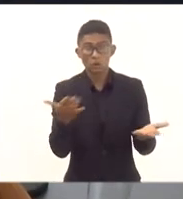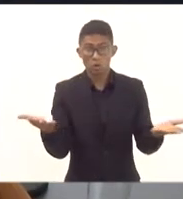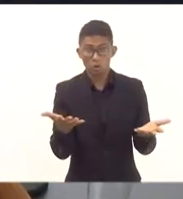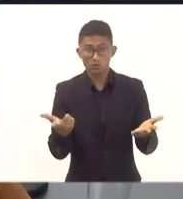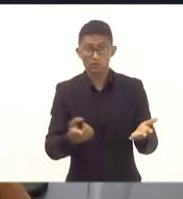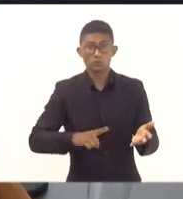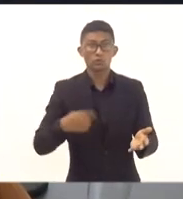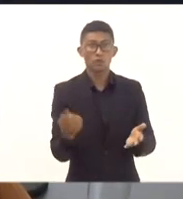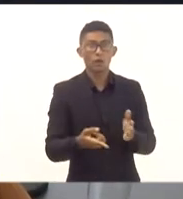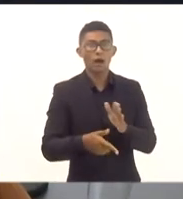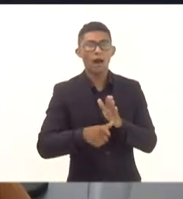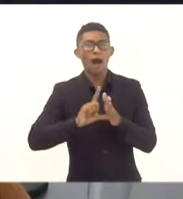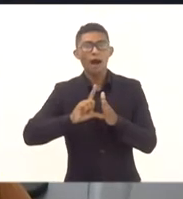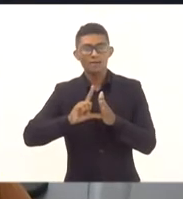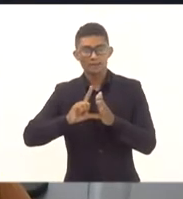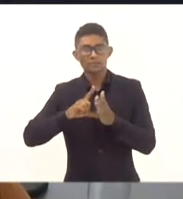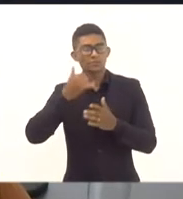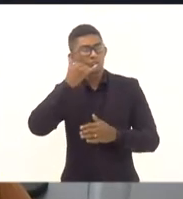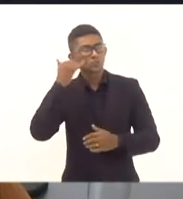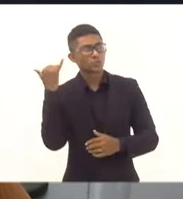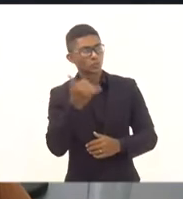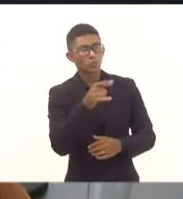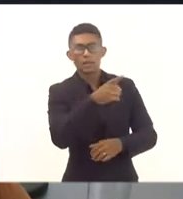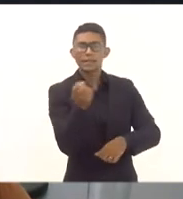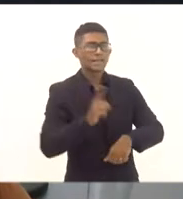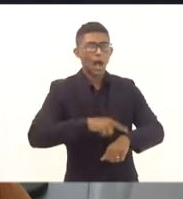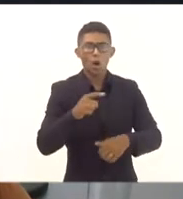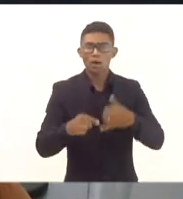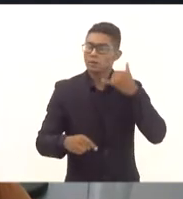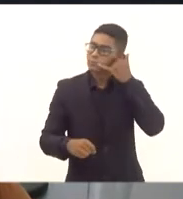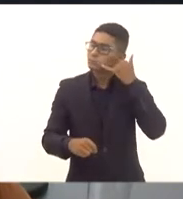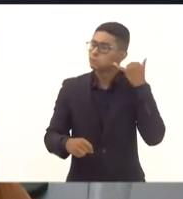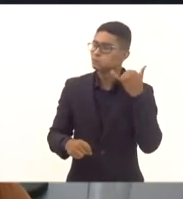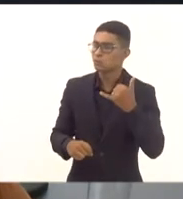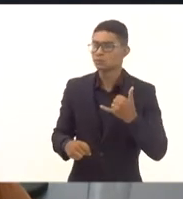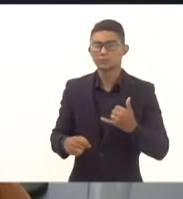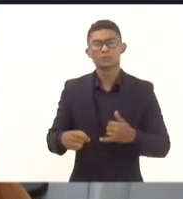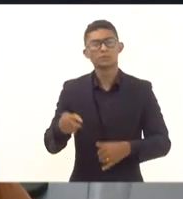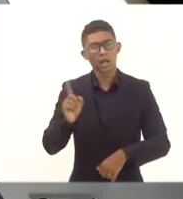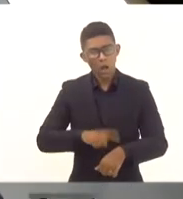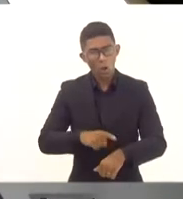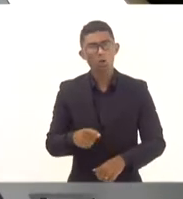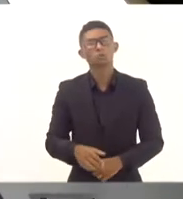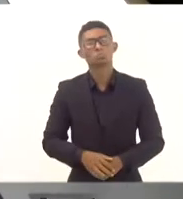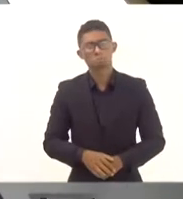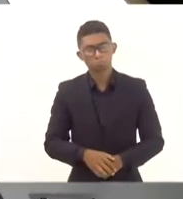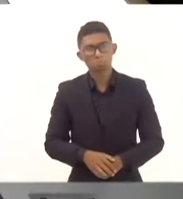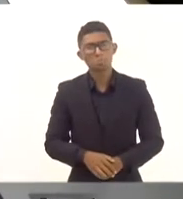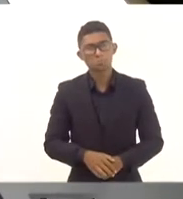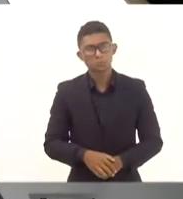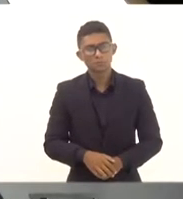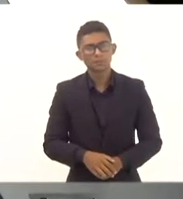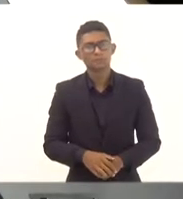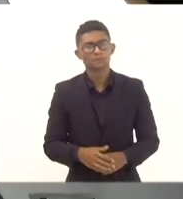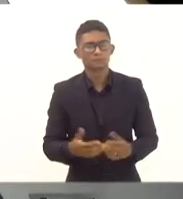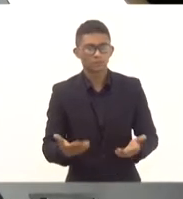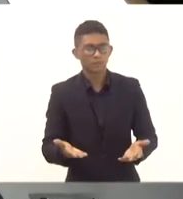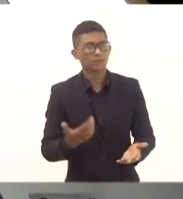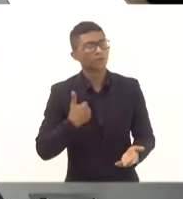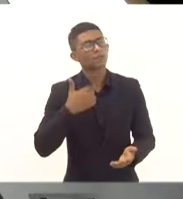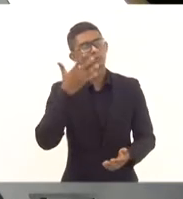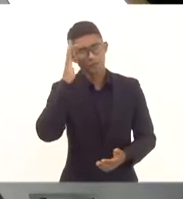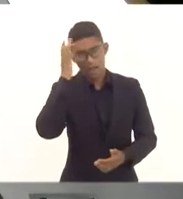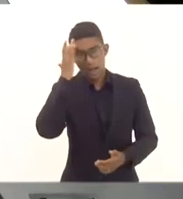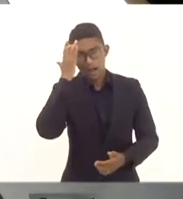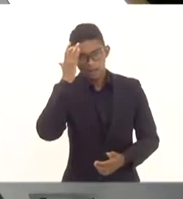de chegar aqui a gente fez a ligação foi prontamente atendido pelo call center então assim é em relação a essa demanda eu